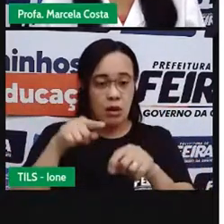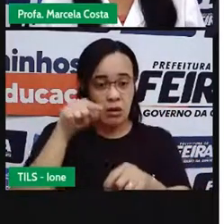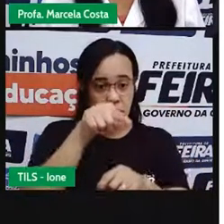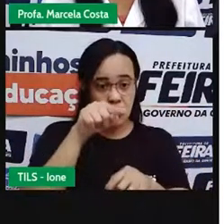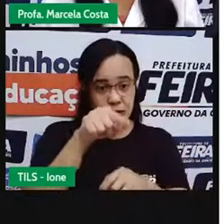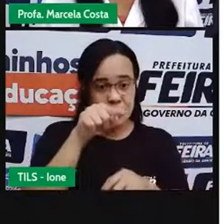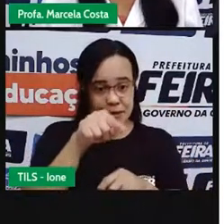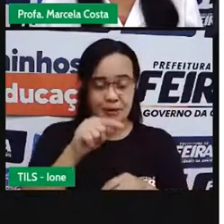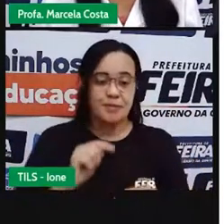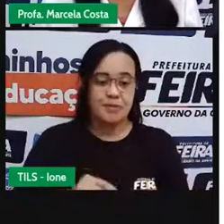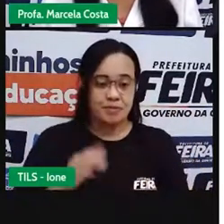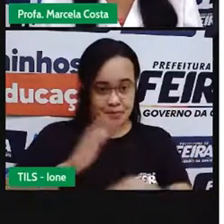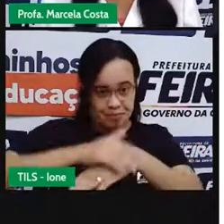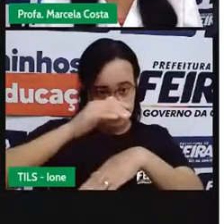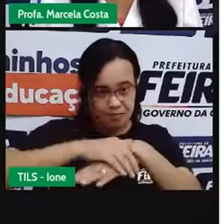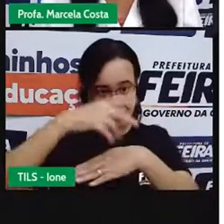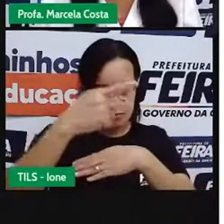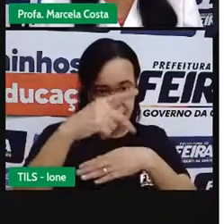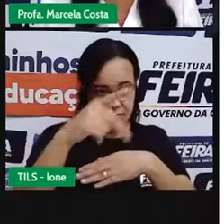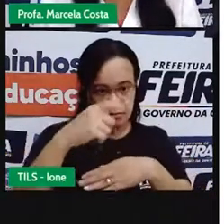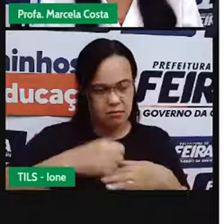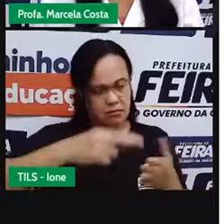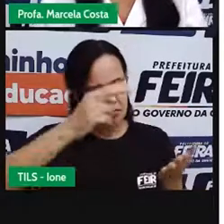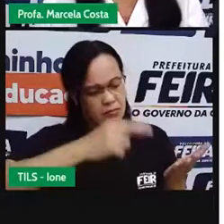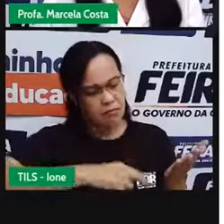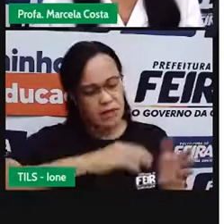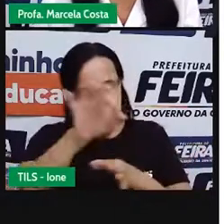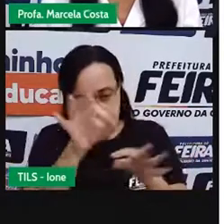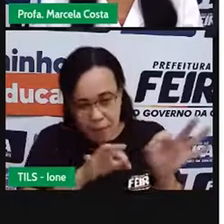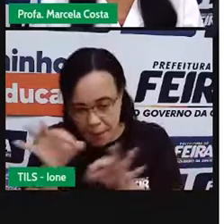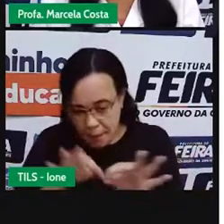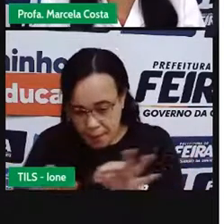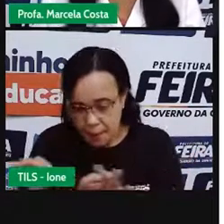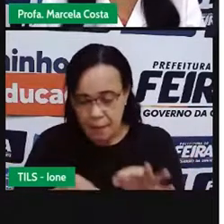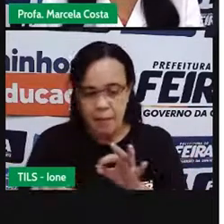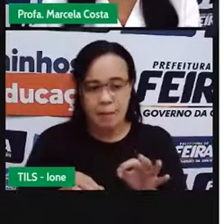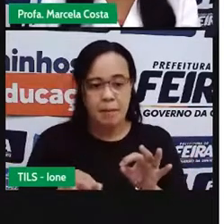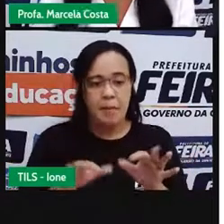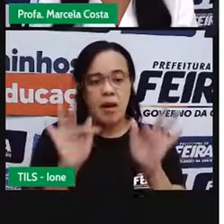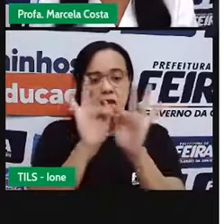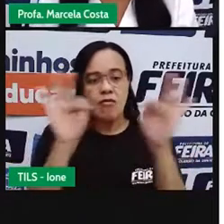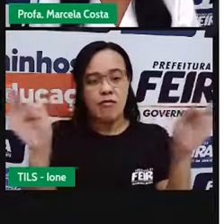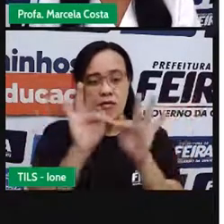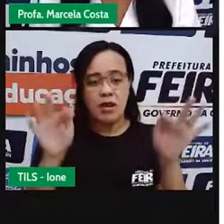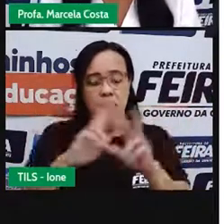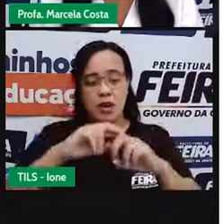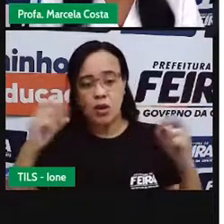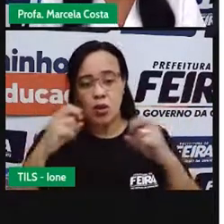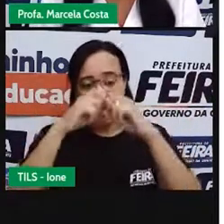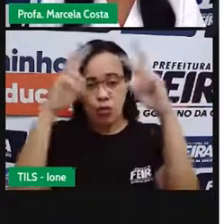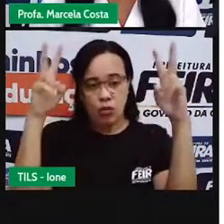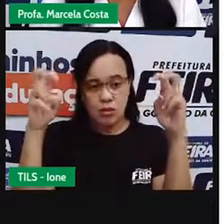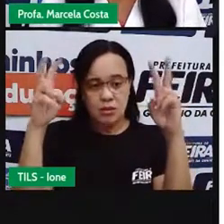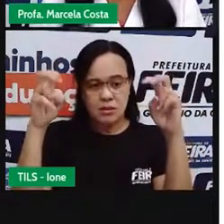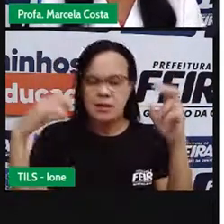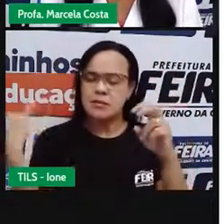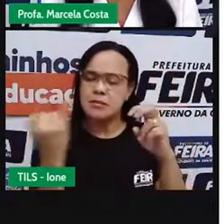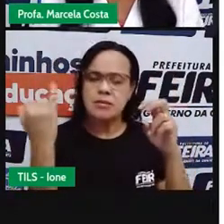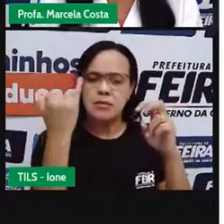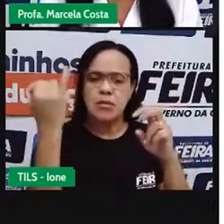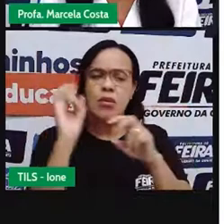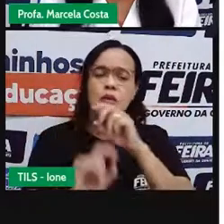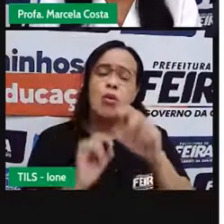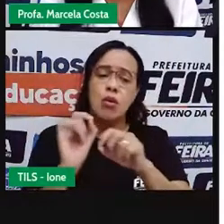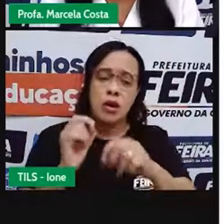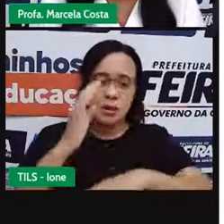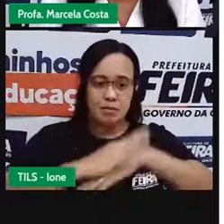que você elabore um texto ou uma frase falando sobre esse tema que é tão importante, né, que